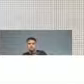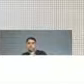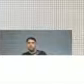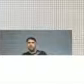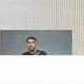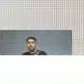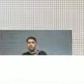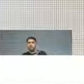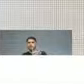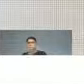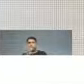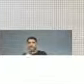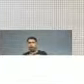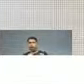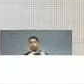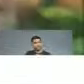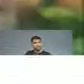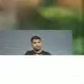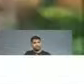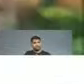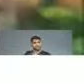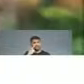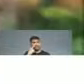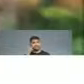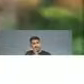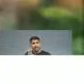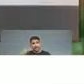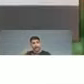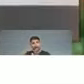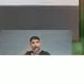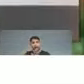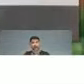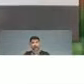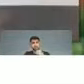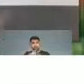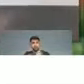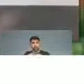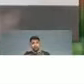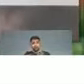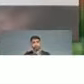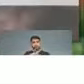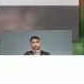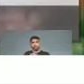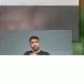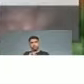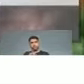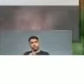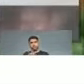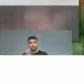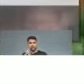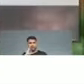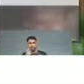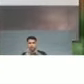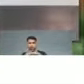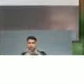conservar ou recuperar a vegetação nativa nós vamos formalizar atividade econômica junto ao IBGE e vai haver uma